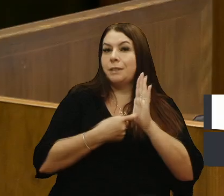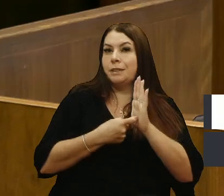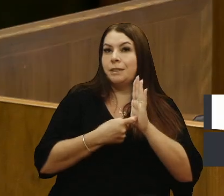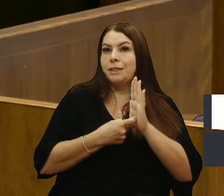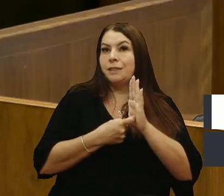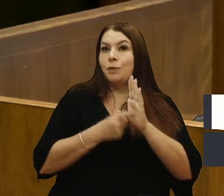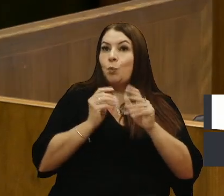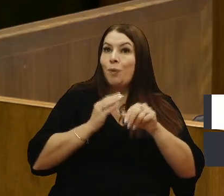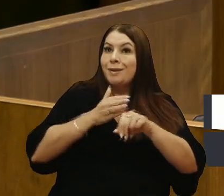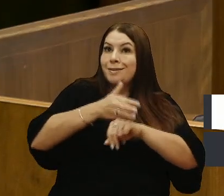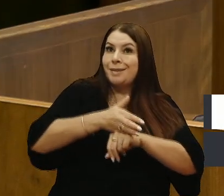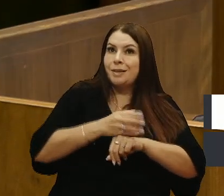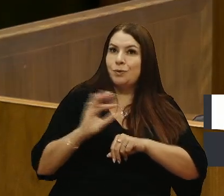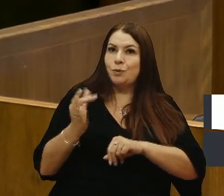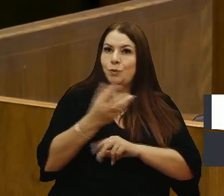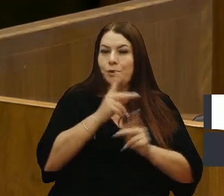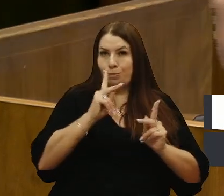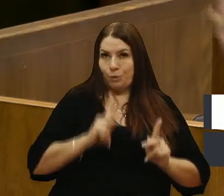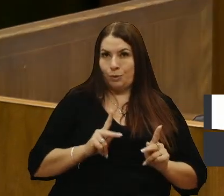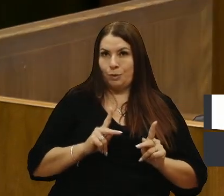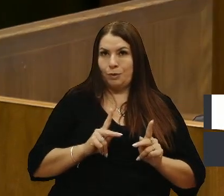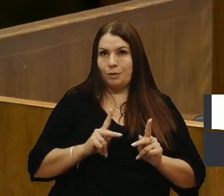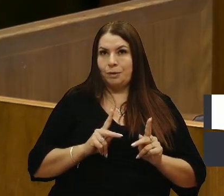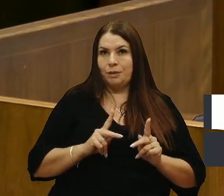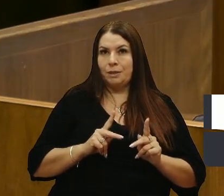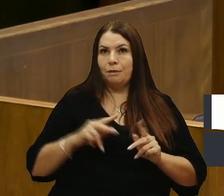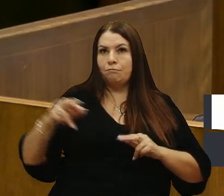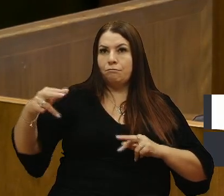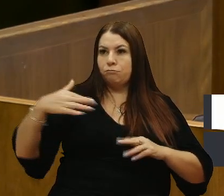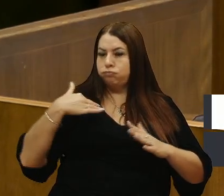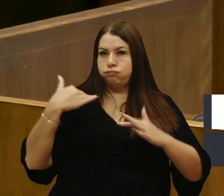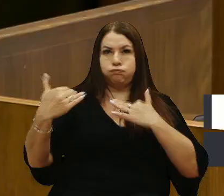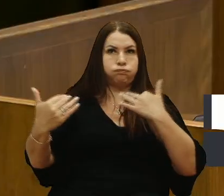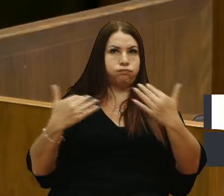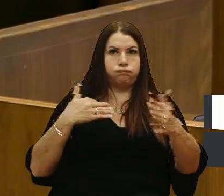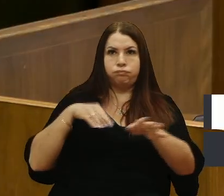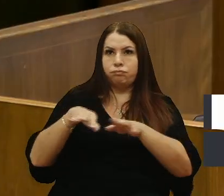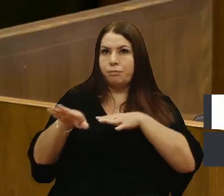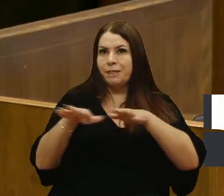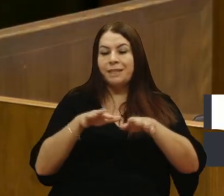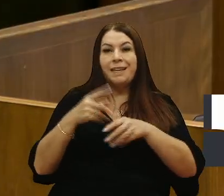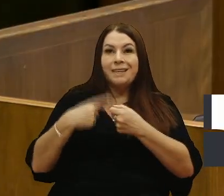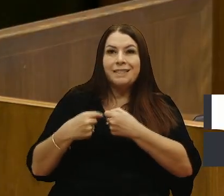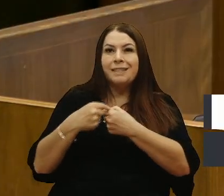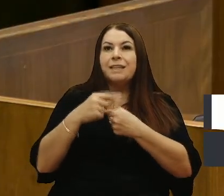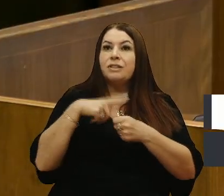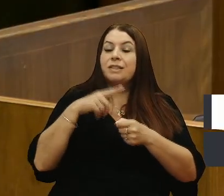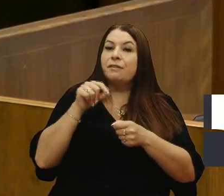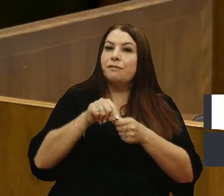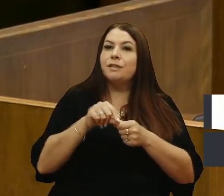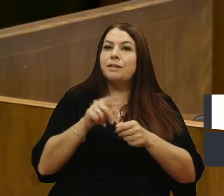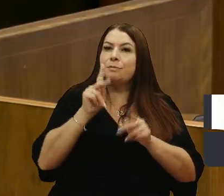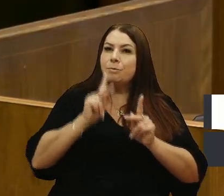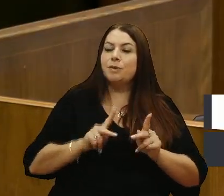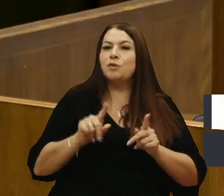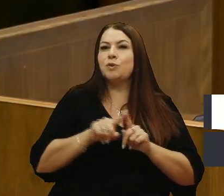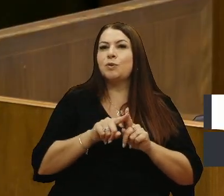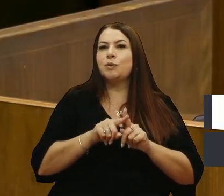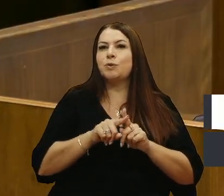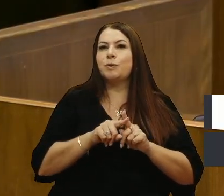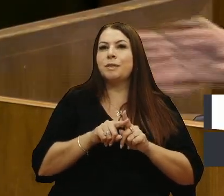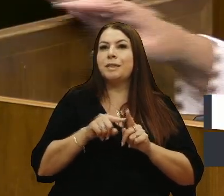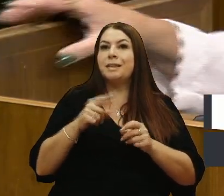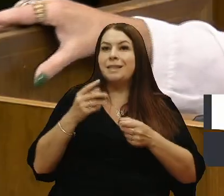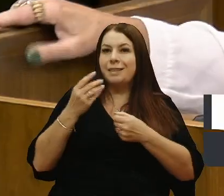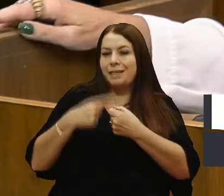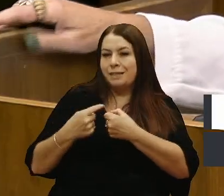o acesso a todas as pessoas a transitar na cidade, nós estamos falando de o acesso das pessoas à